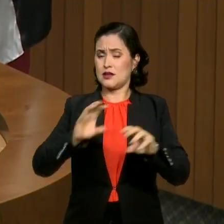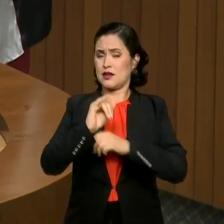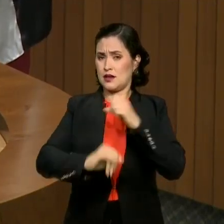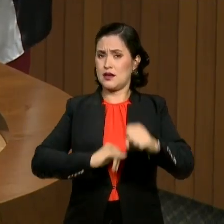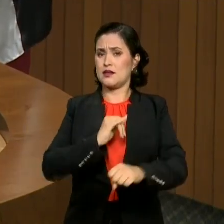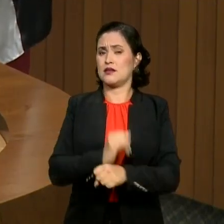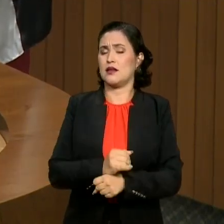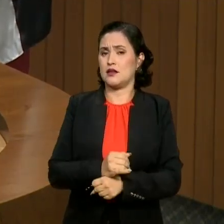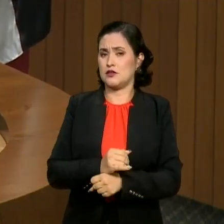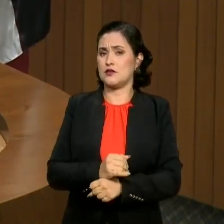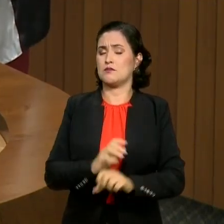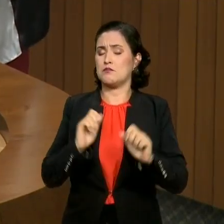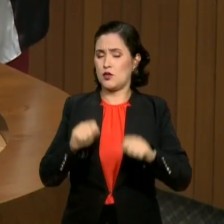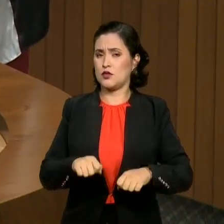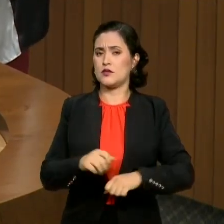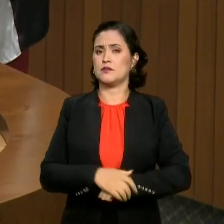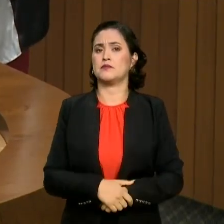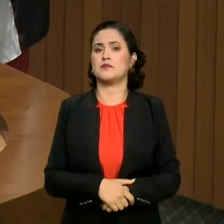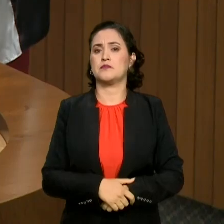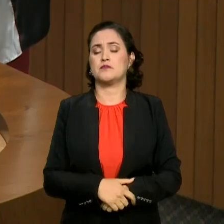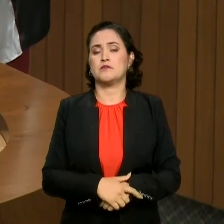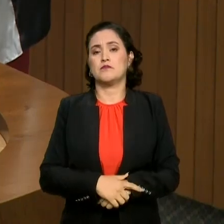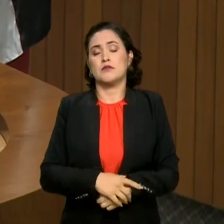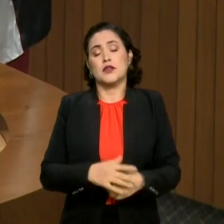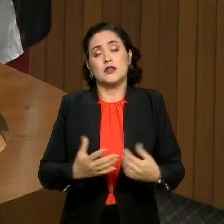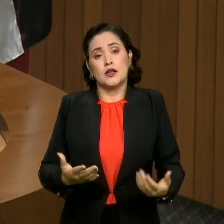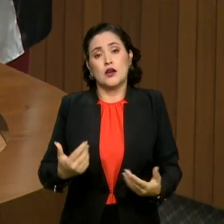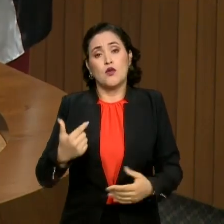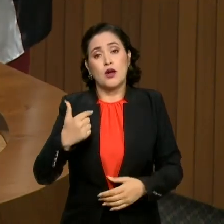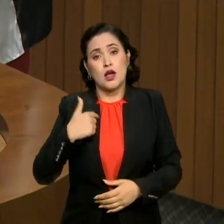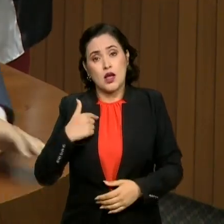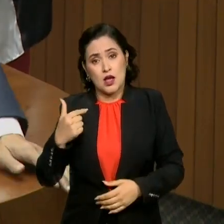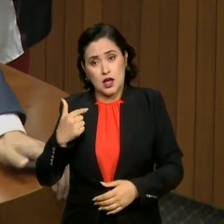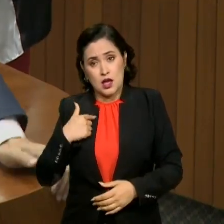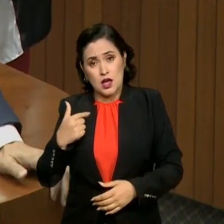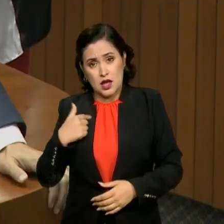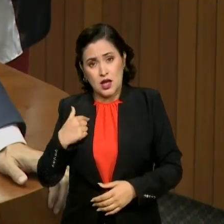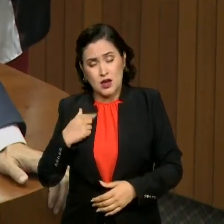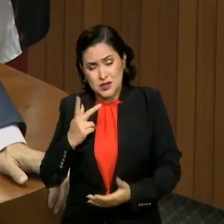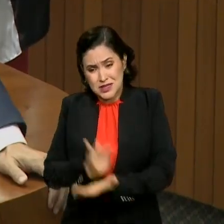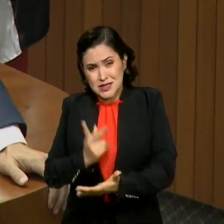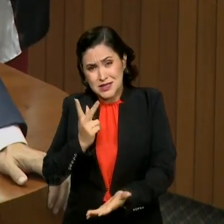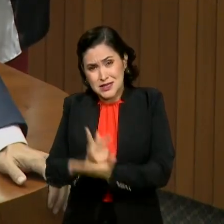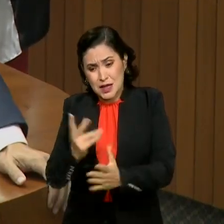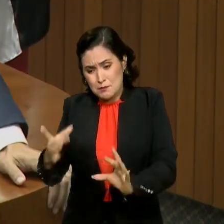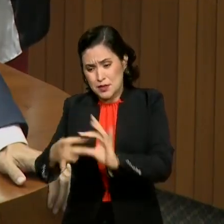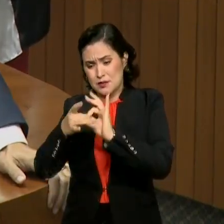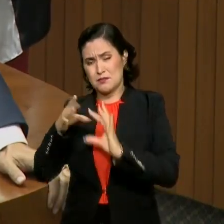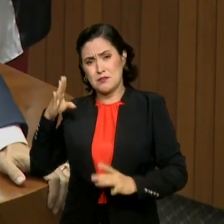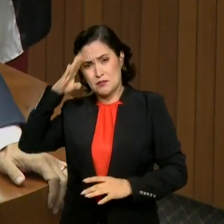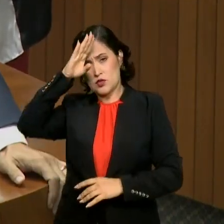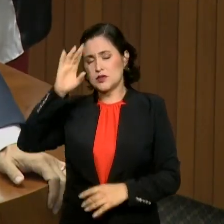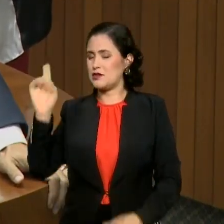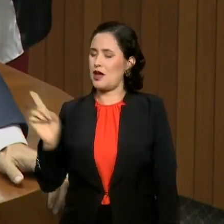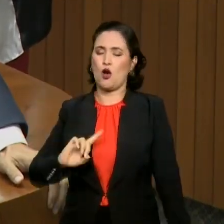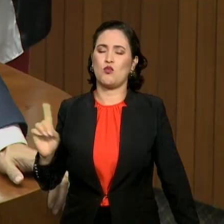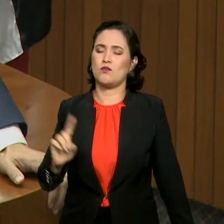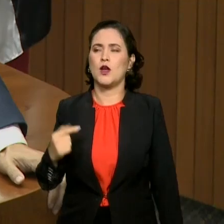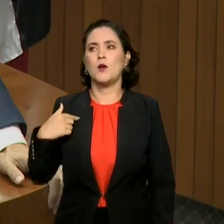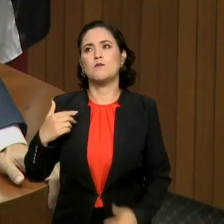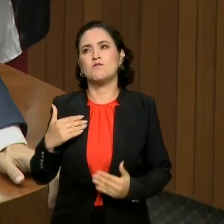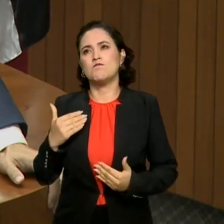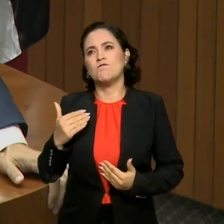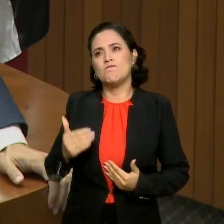Excelência queira. Né? Então, assim, eu sou Bolsonaro desde criança? Não. Eu fui entendendo o que o